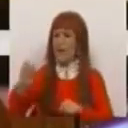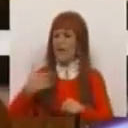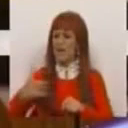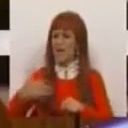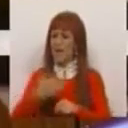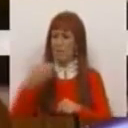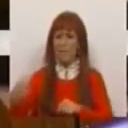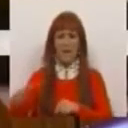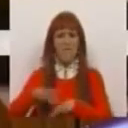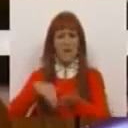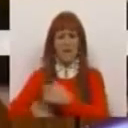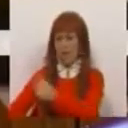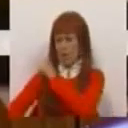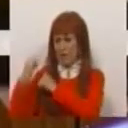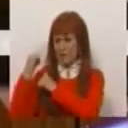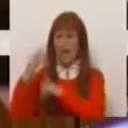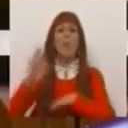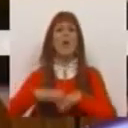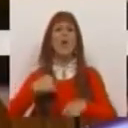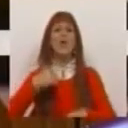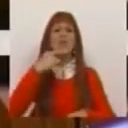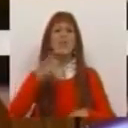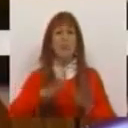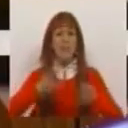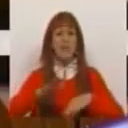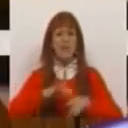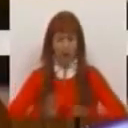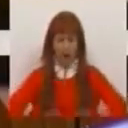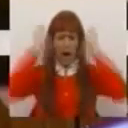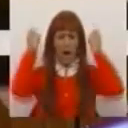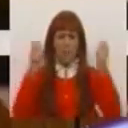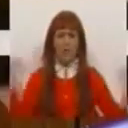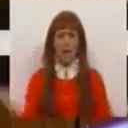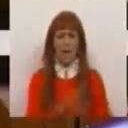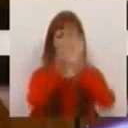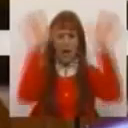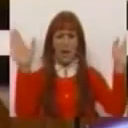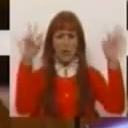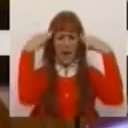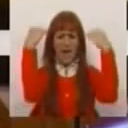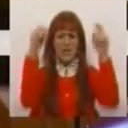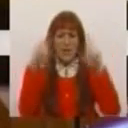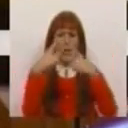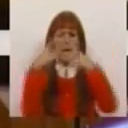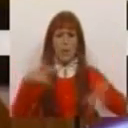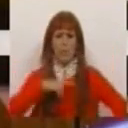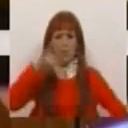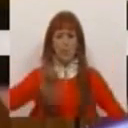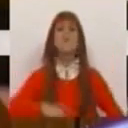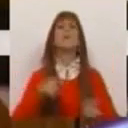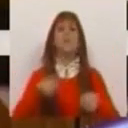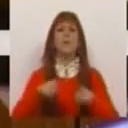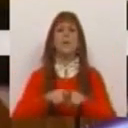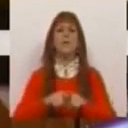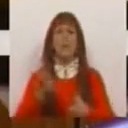e CDS-PP fizeram. E por isso é que nós dizemos que é preciso fazer uma aposta clara no ensino do português,